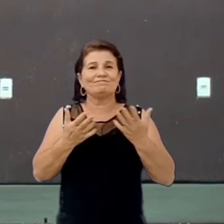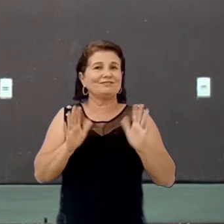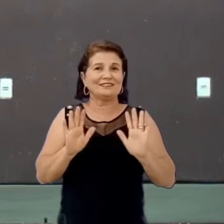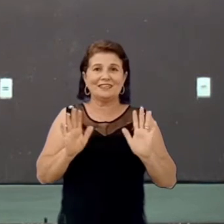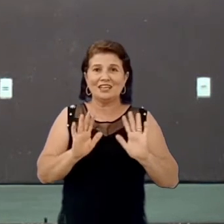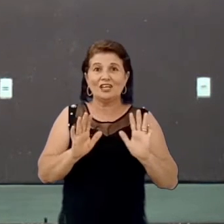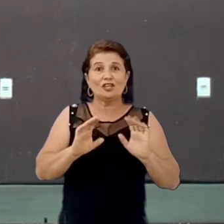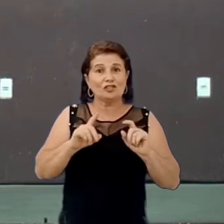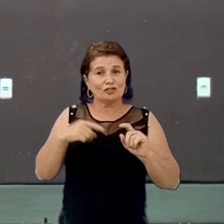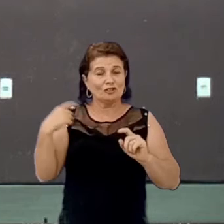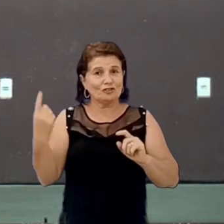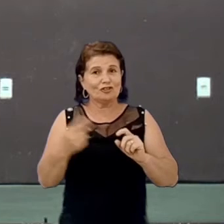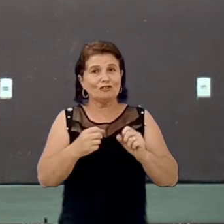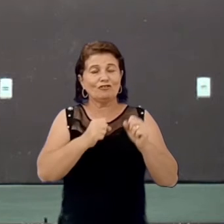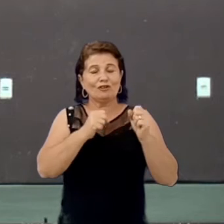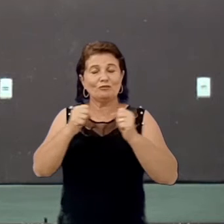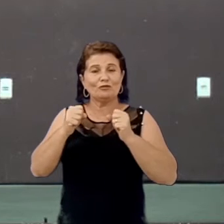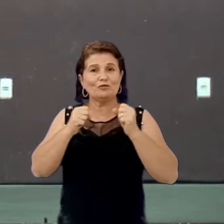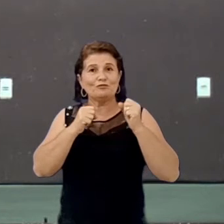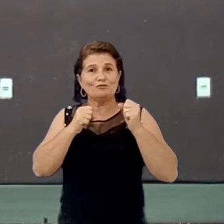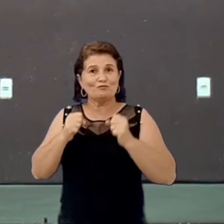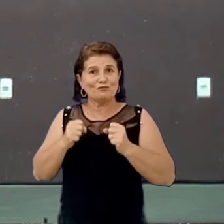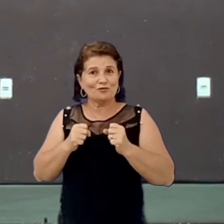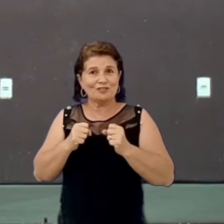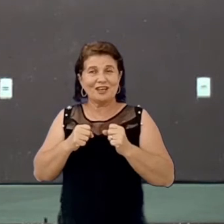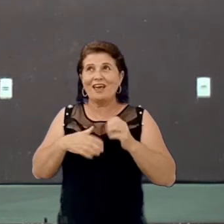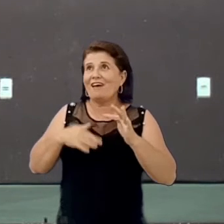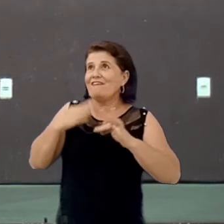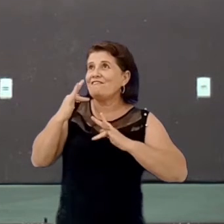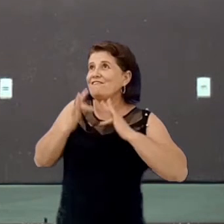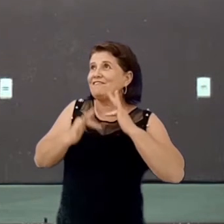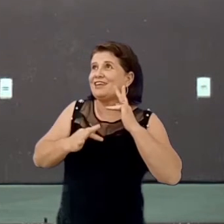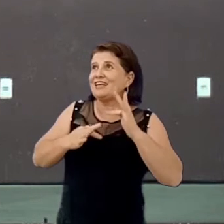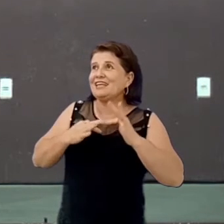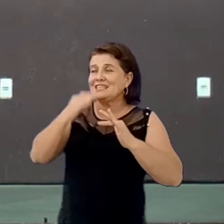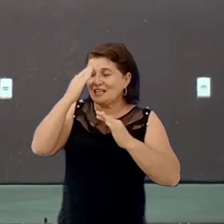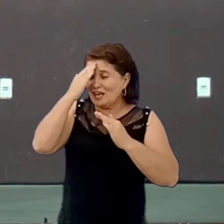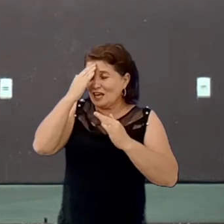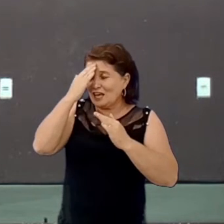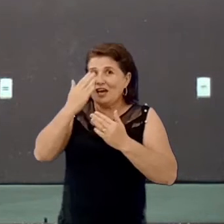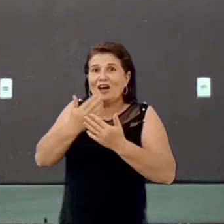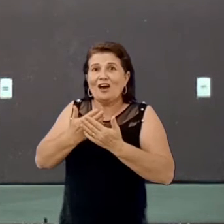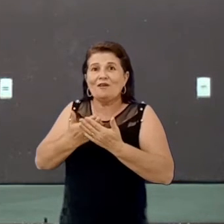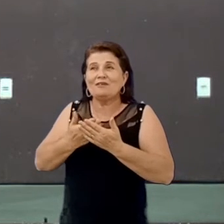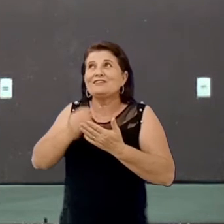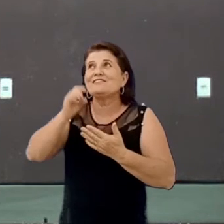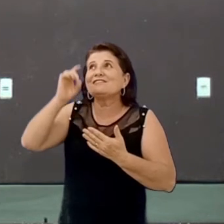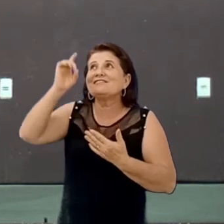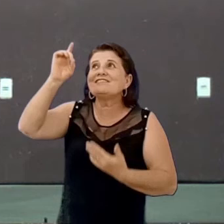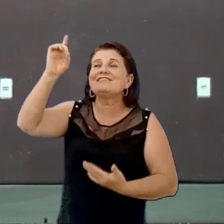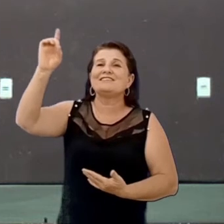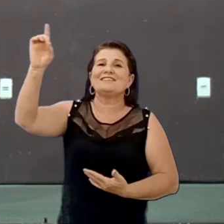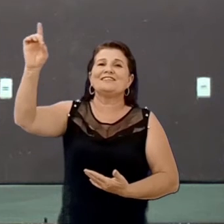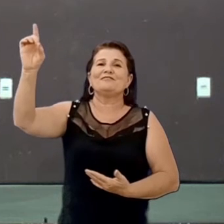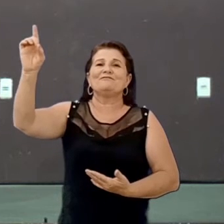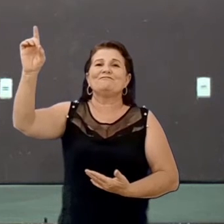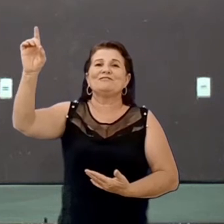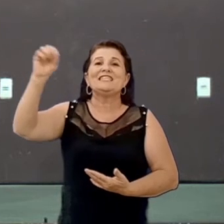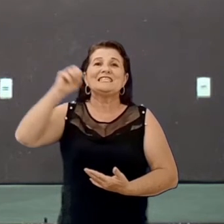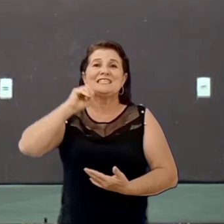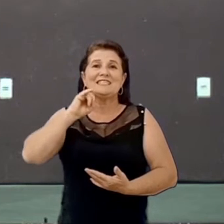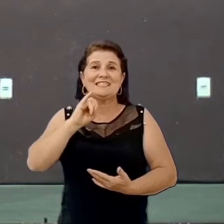Nós só vamos conseguir sermos plenamente felizes, estarmos obedecendo plenamente ao nosso Deus, se